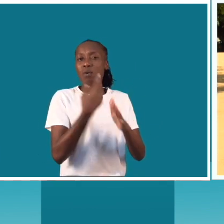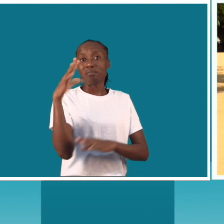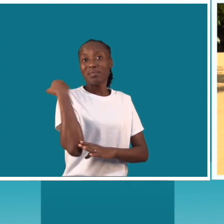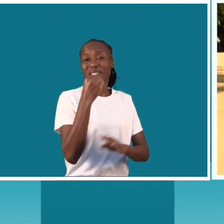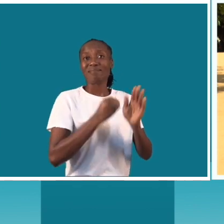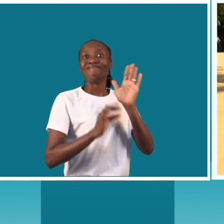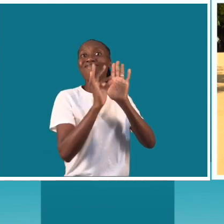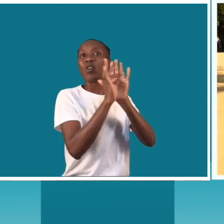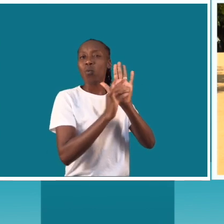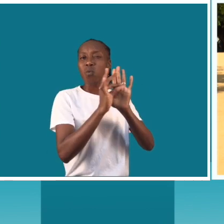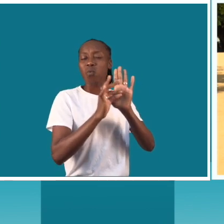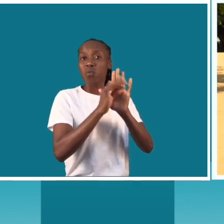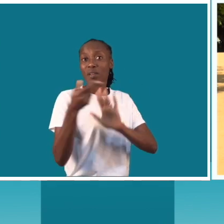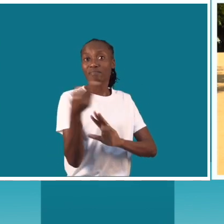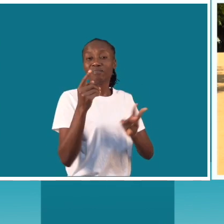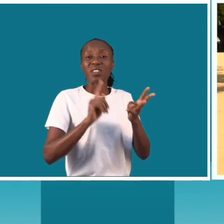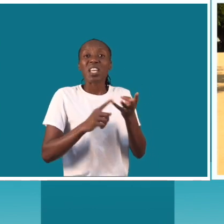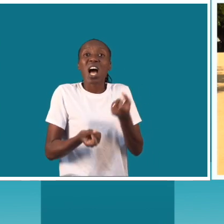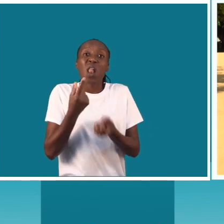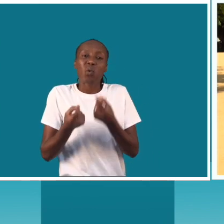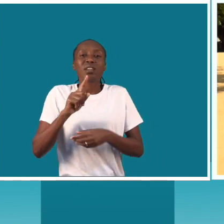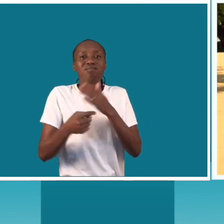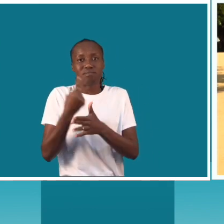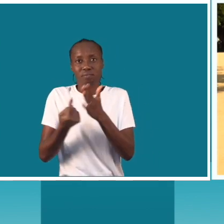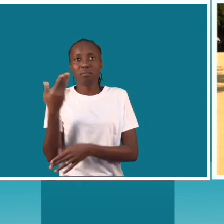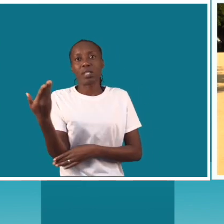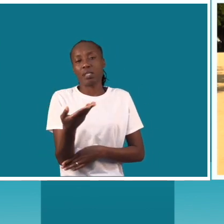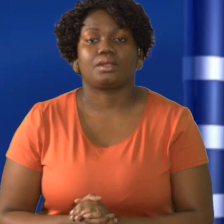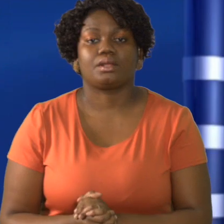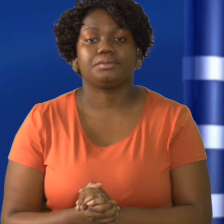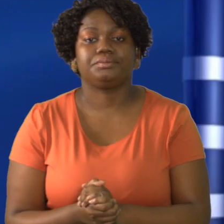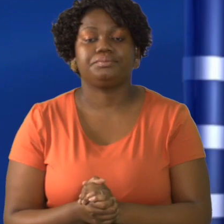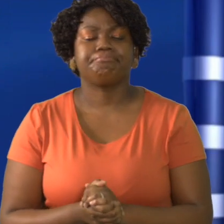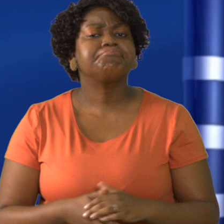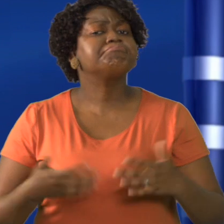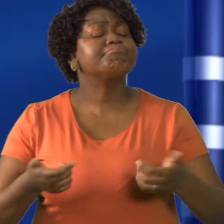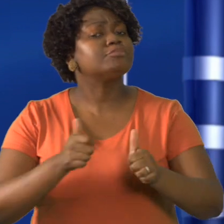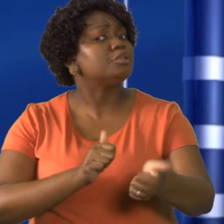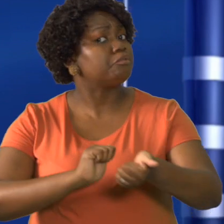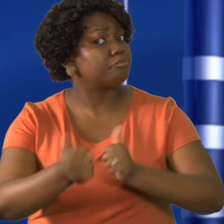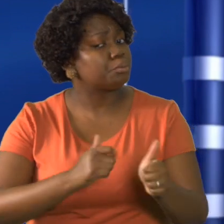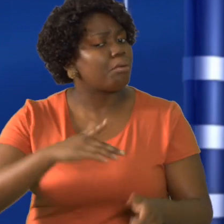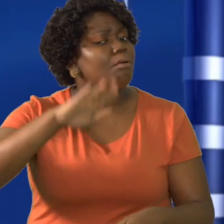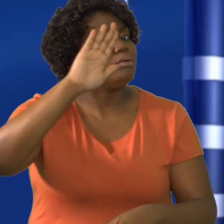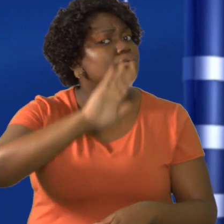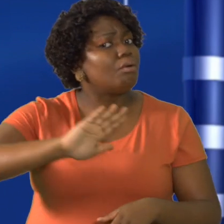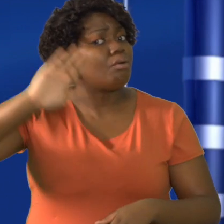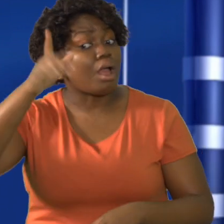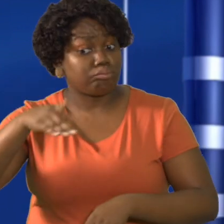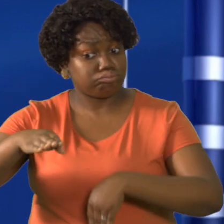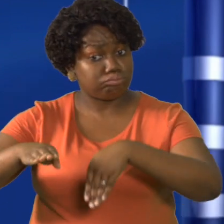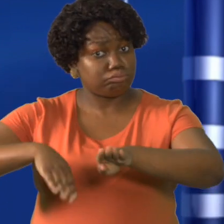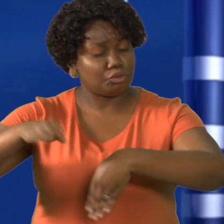crimes de tráfico de drogas, alguns até são coagidos a cometer esse tipo de crime. No desporto, o Campeonato Nacional de